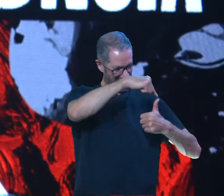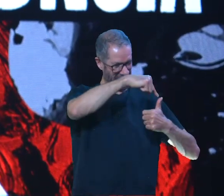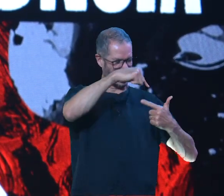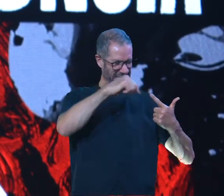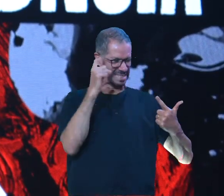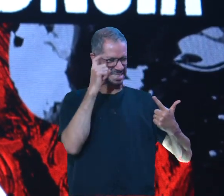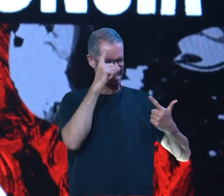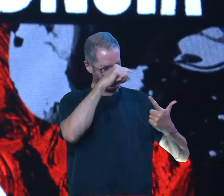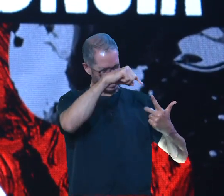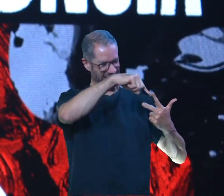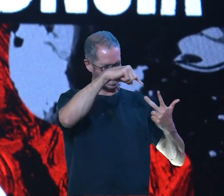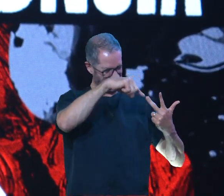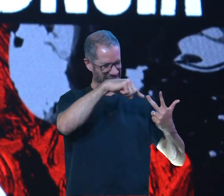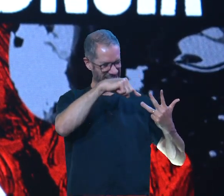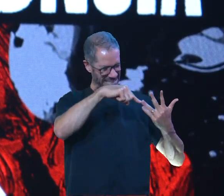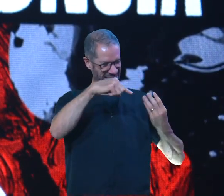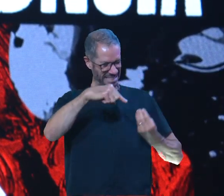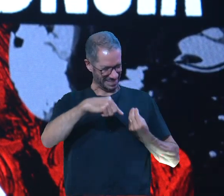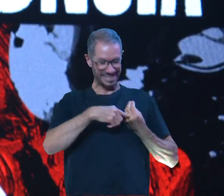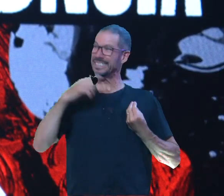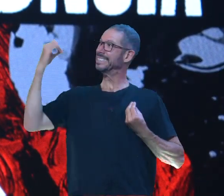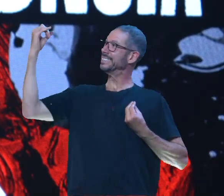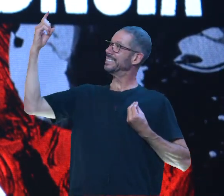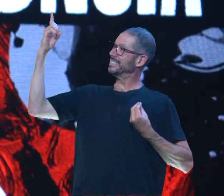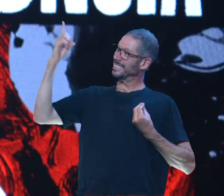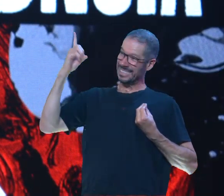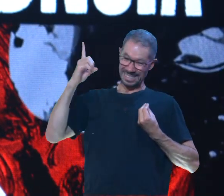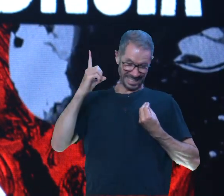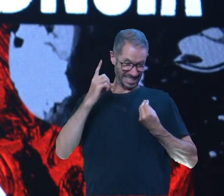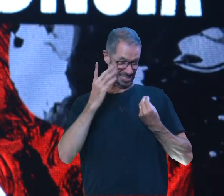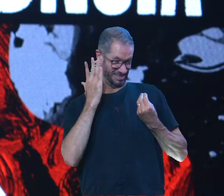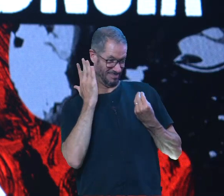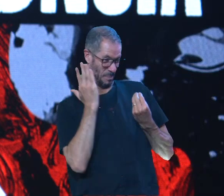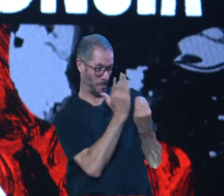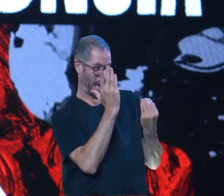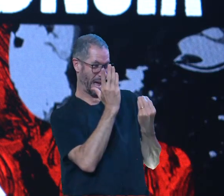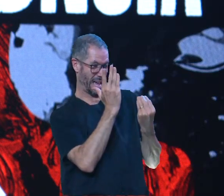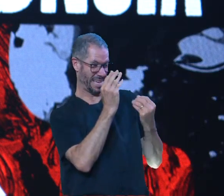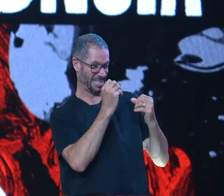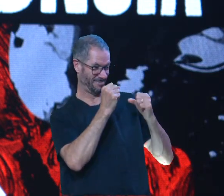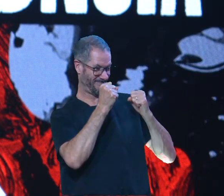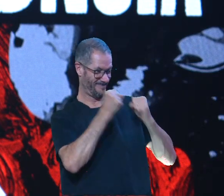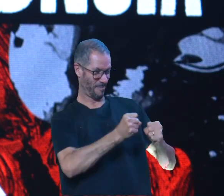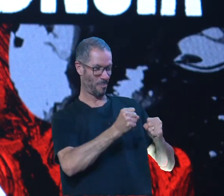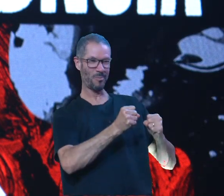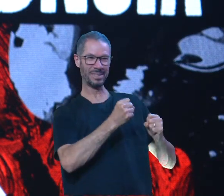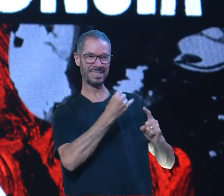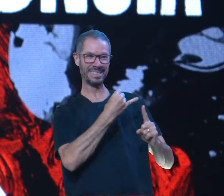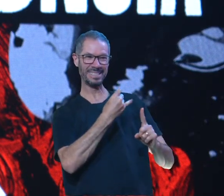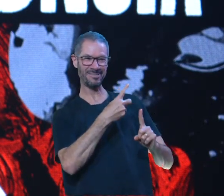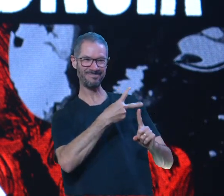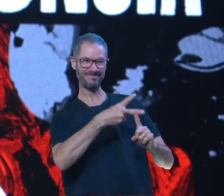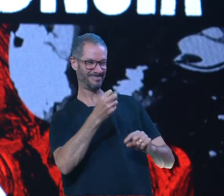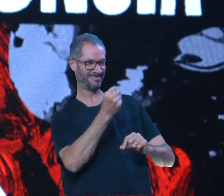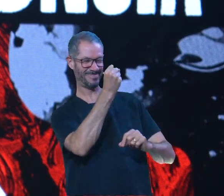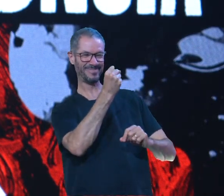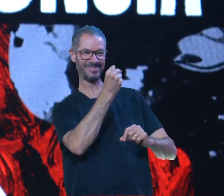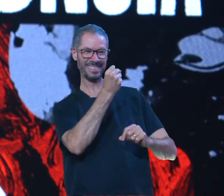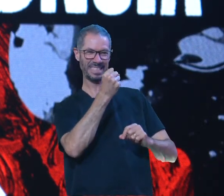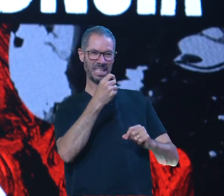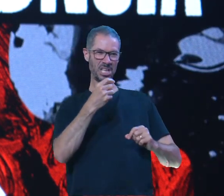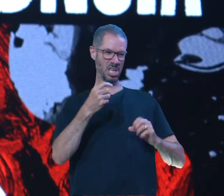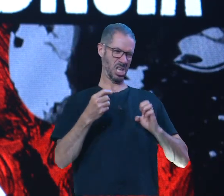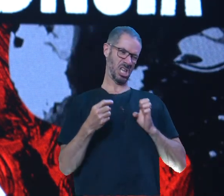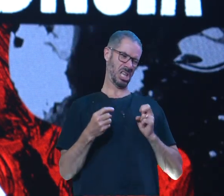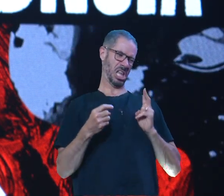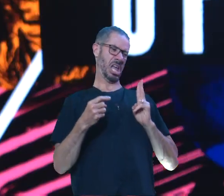ser lidadas. E Deus quer quebrar para potencializar o valor. Para que não apareça mais eu ou